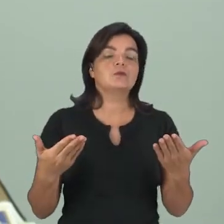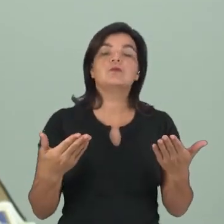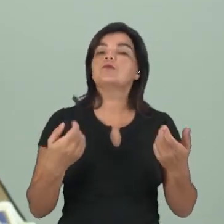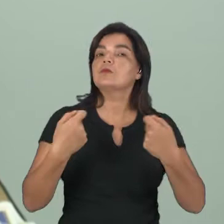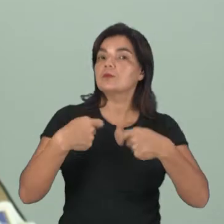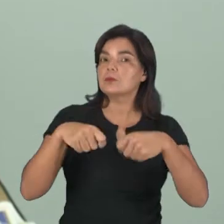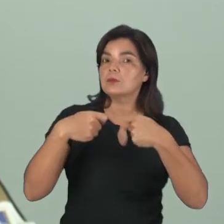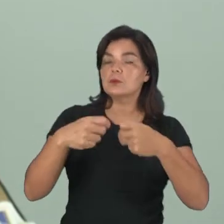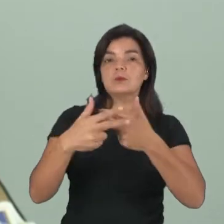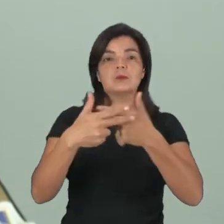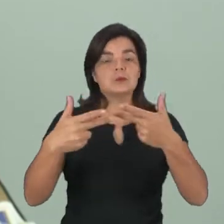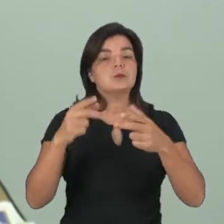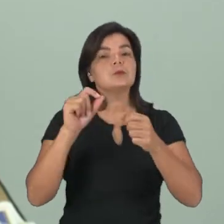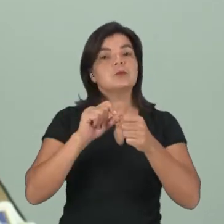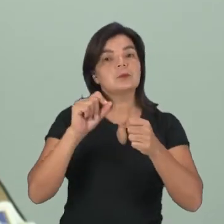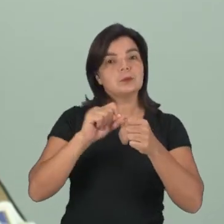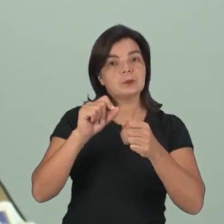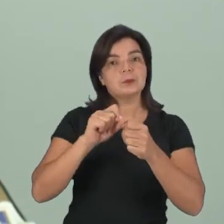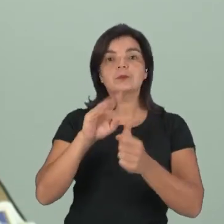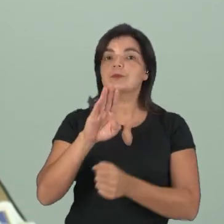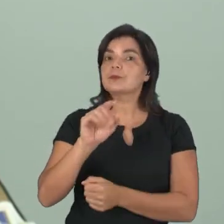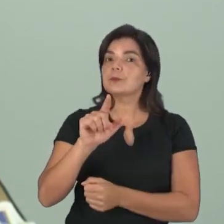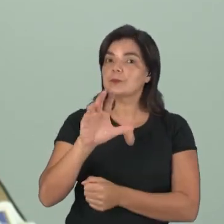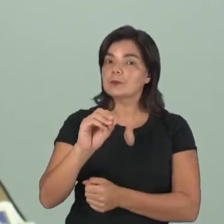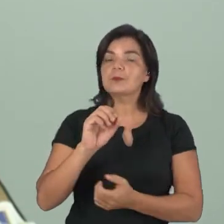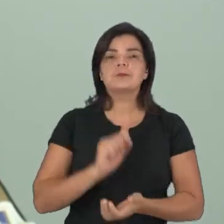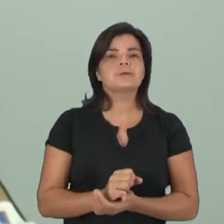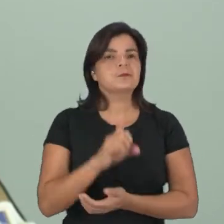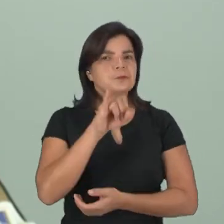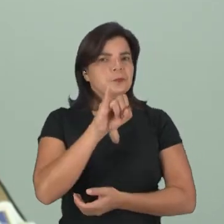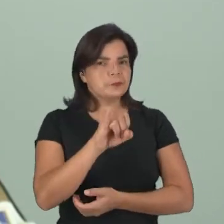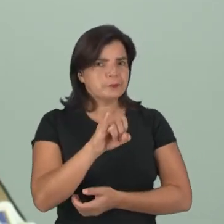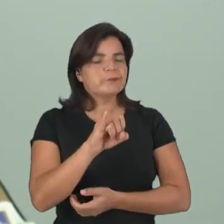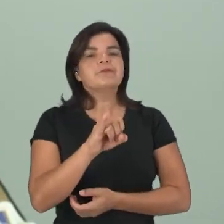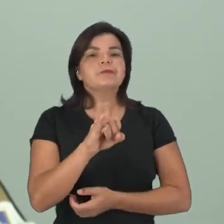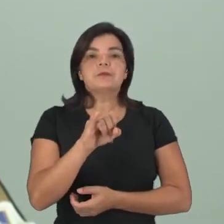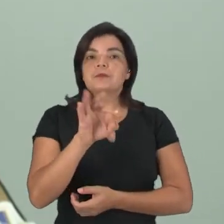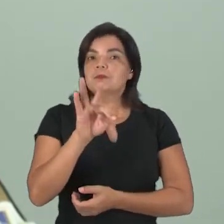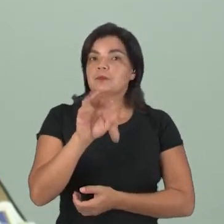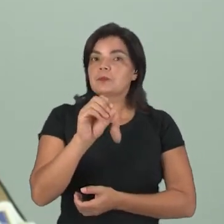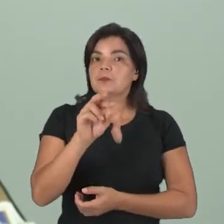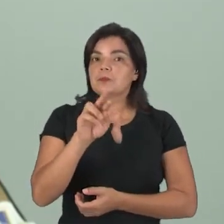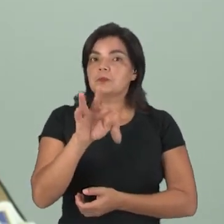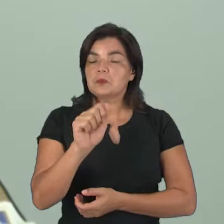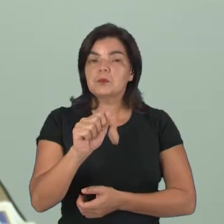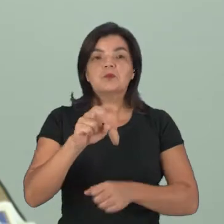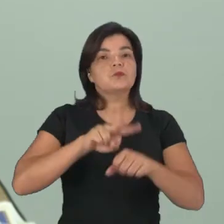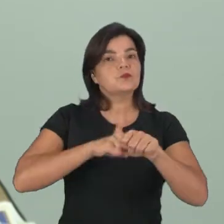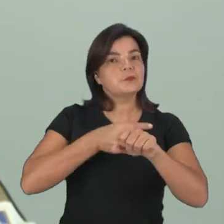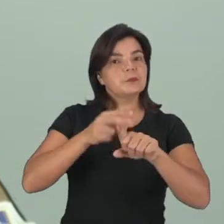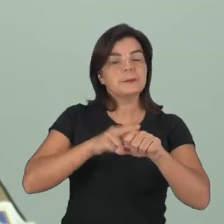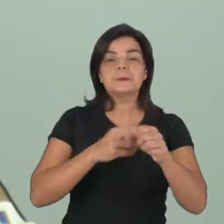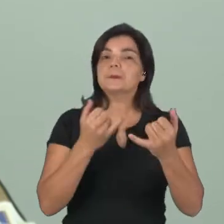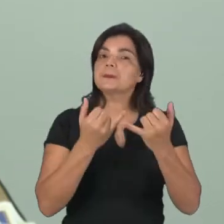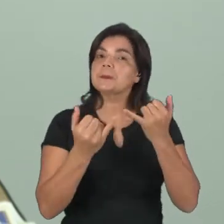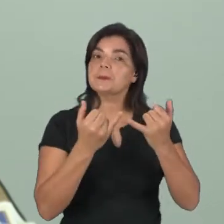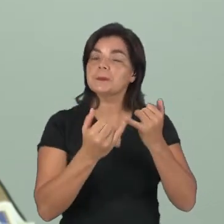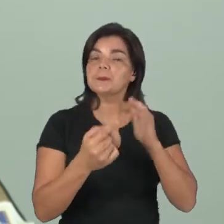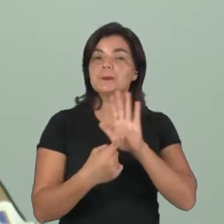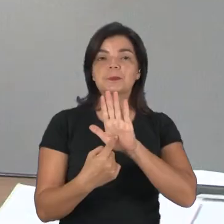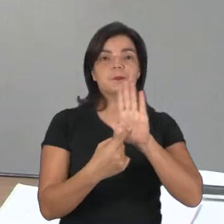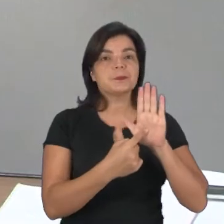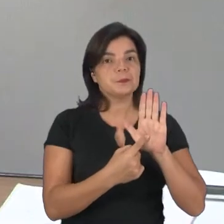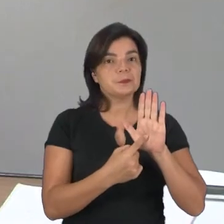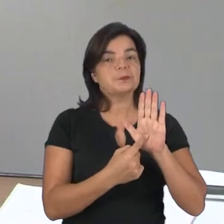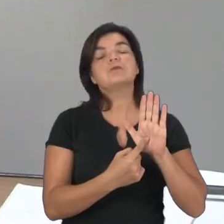ingredientes são necessários para fazer aquela receita se o bolo for uma torta de chocolate parecida com esta que eu tenho